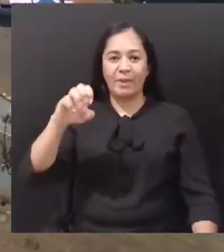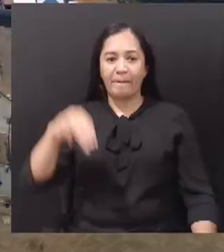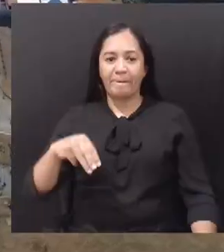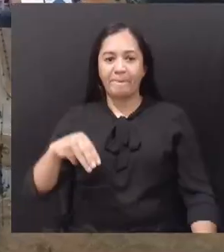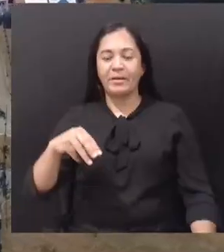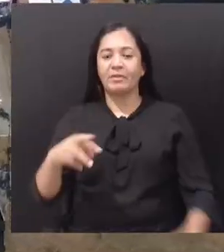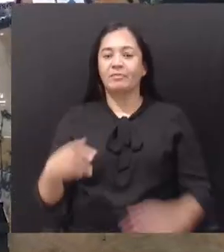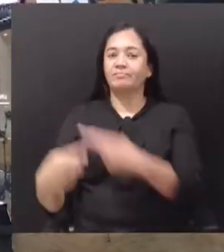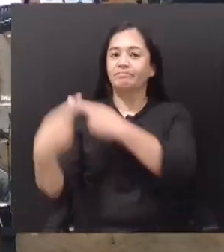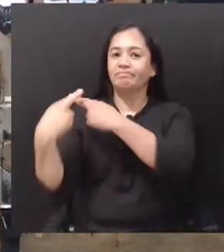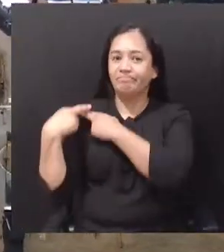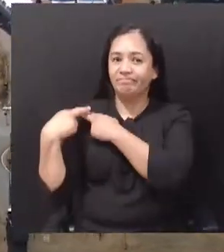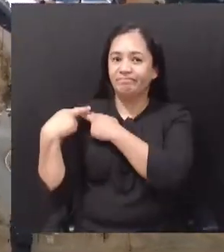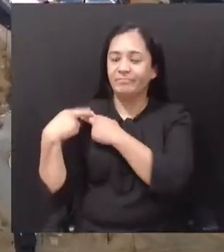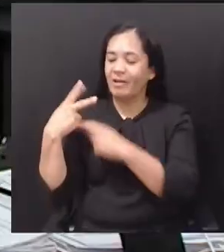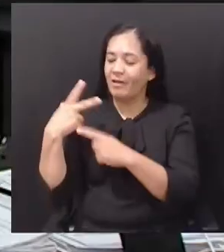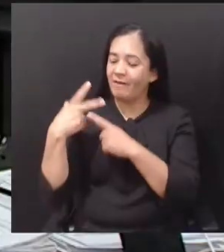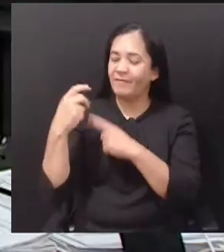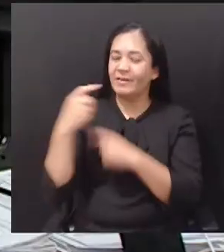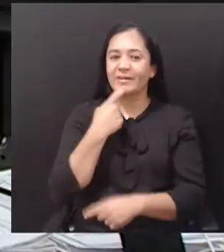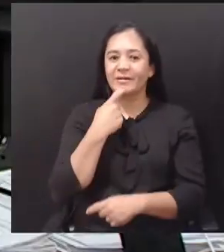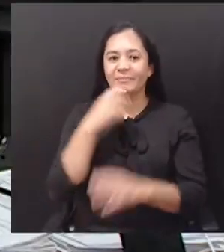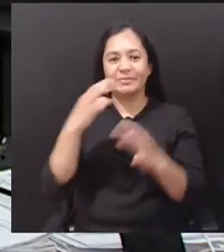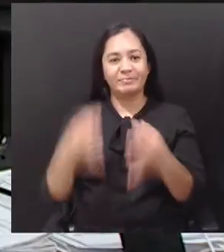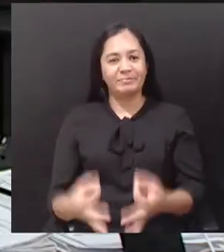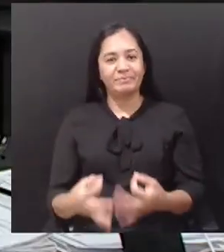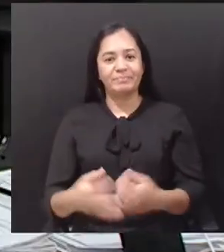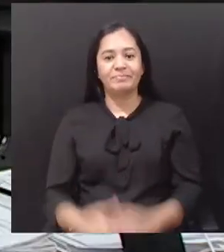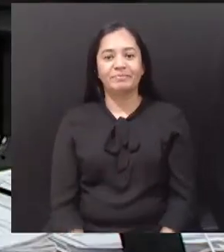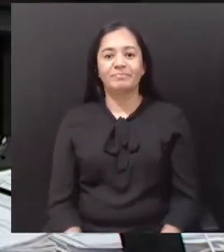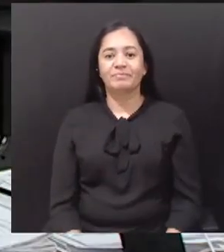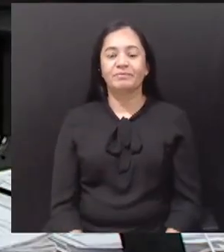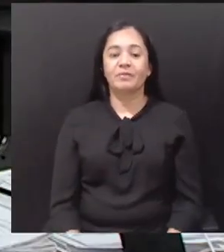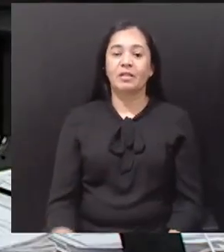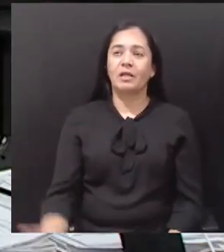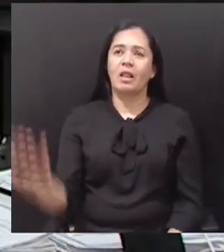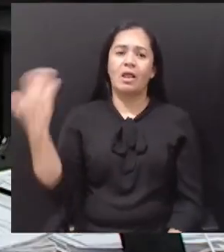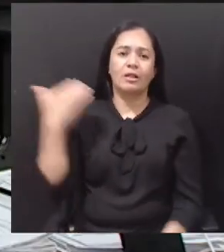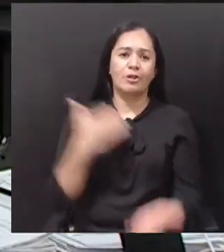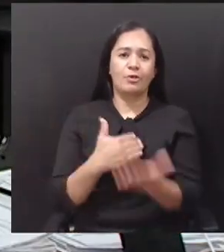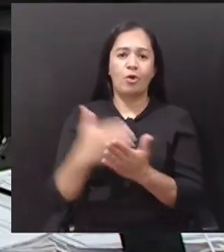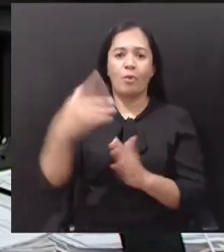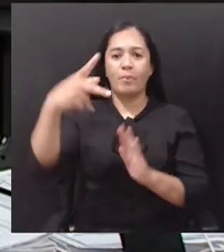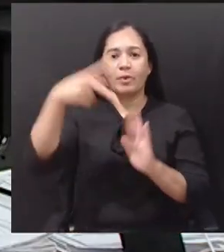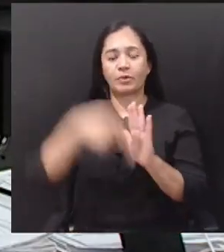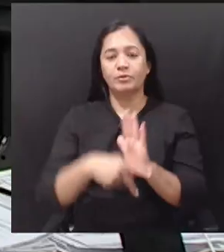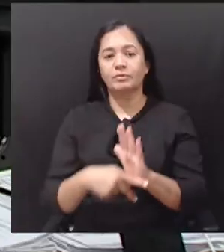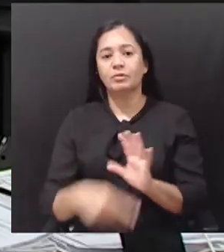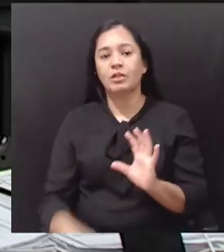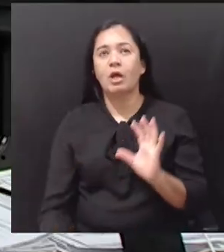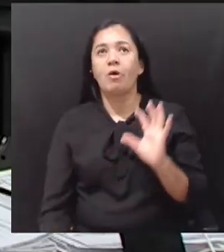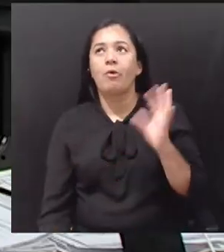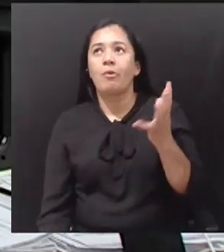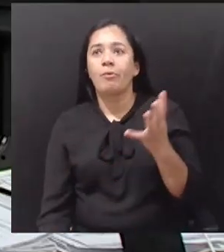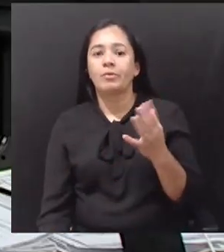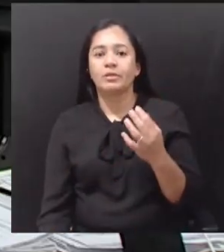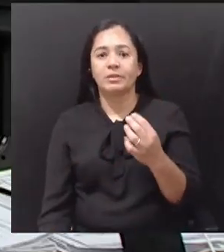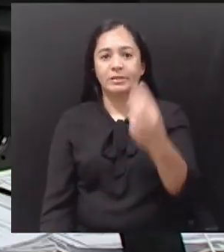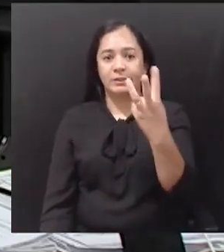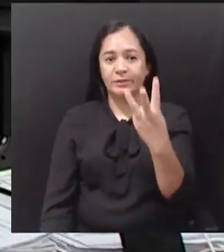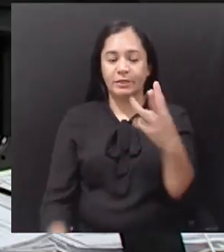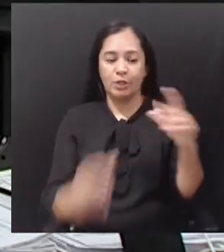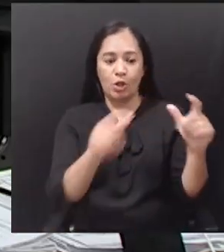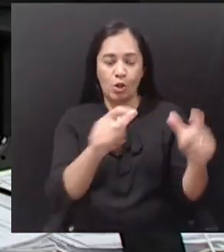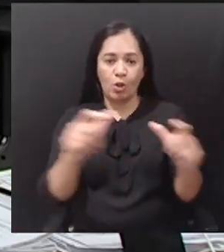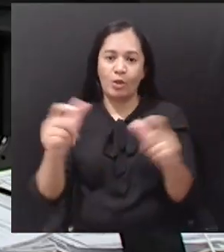é Campinas, que deu certo. No começo do projeto, haviam 3 lugares que